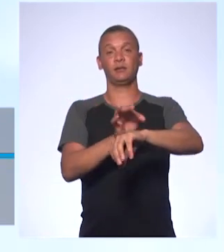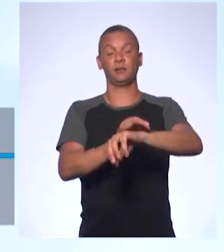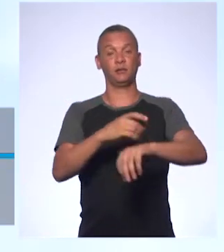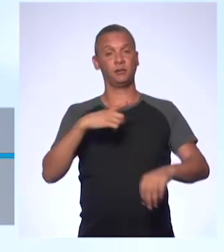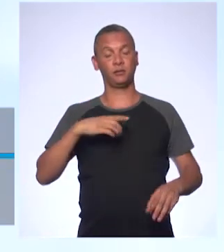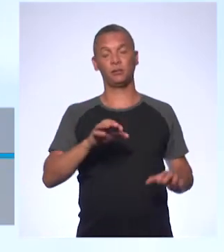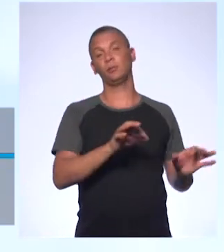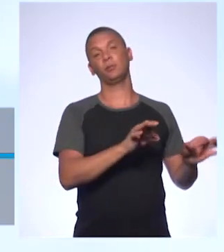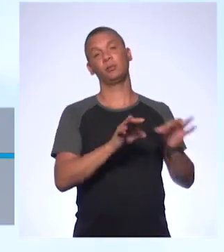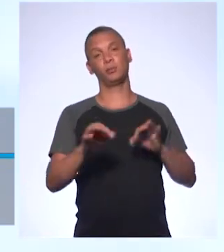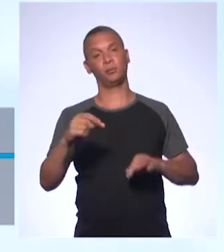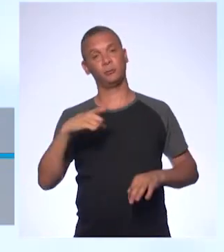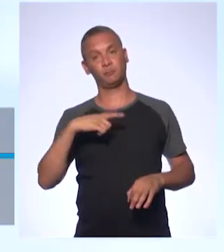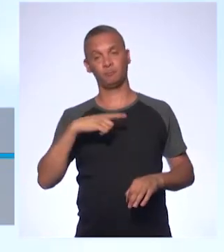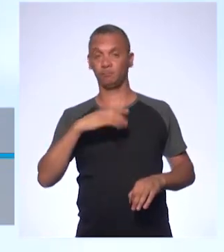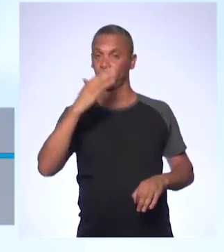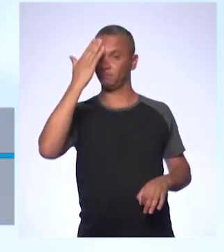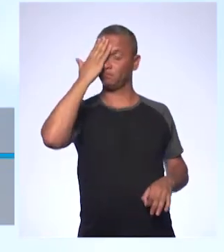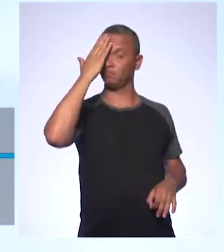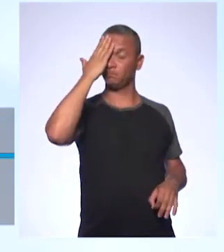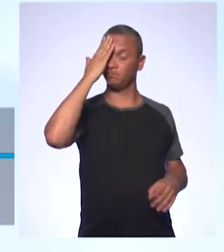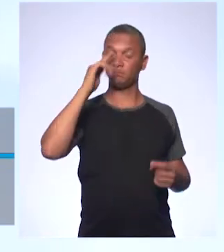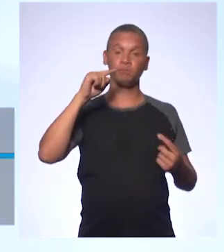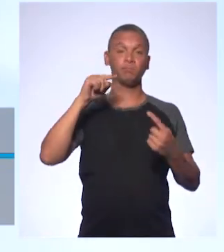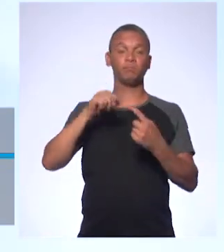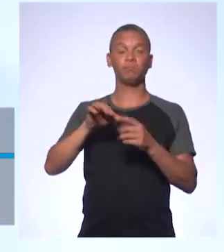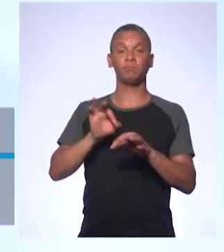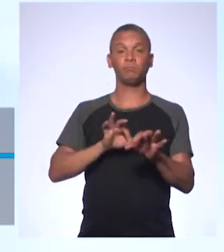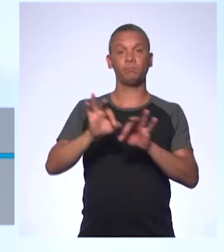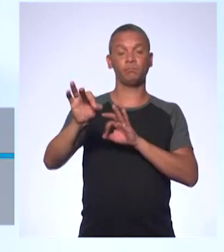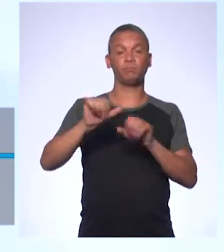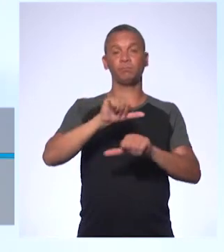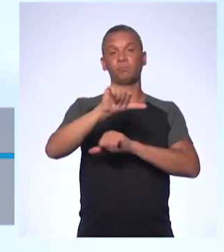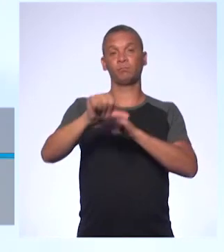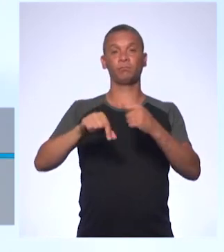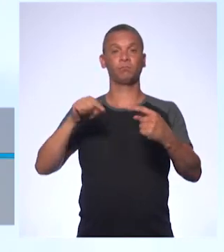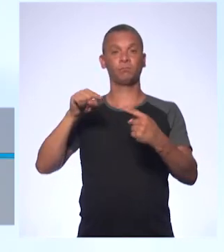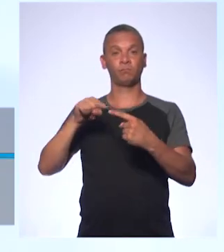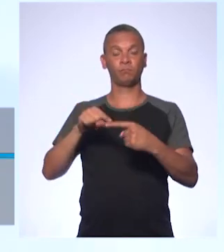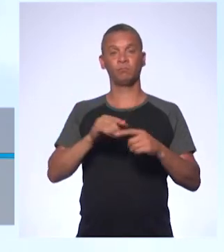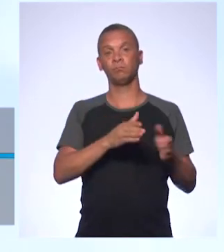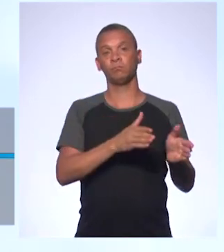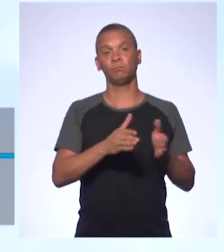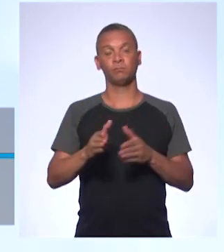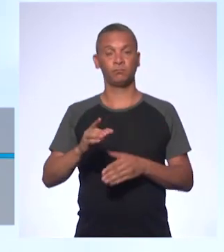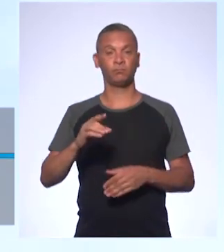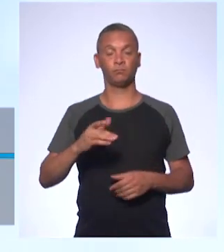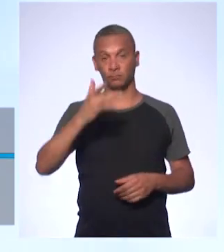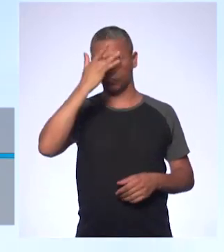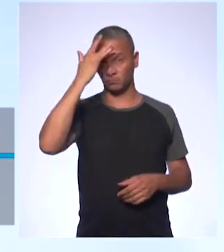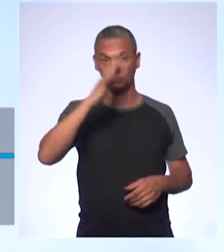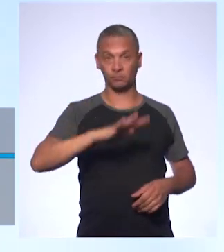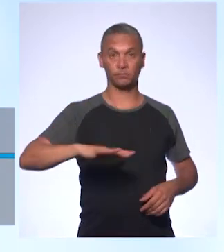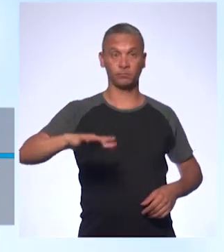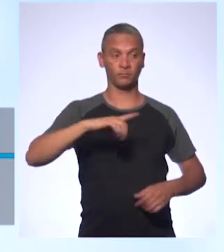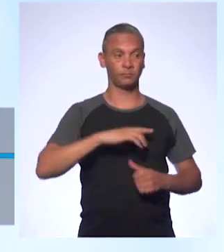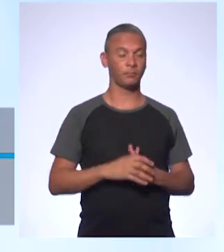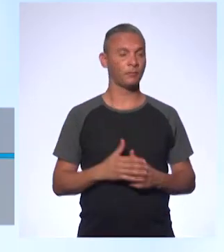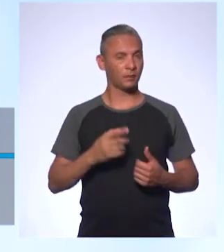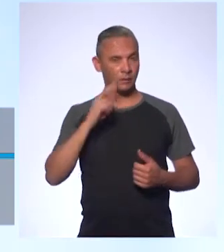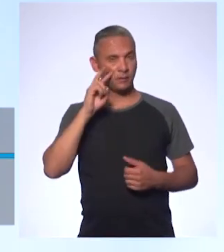no cotidiano, né? Ele passa a modificar, na verdade, o cotidiano do humano, né? A gente